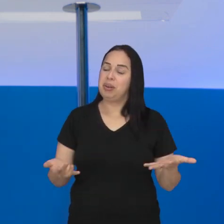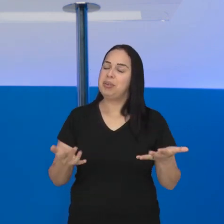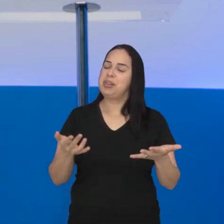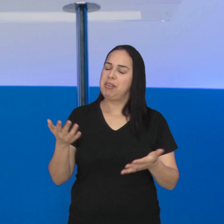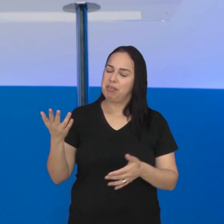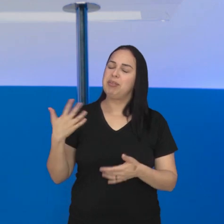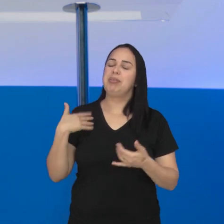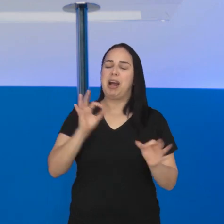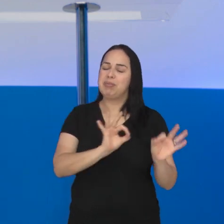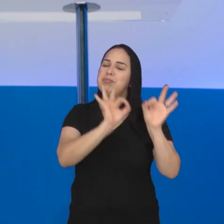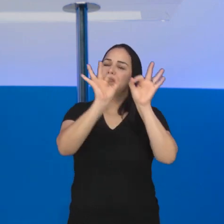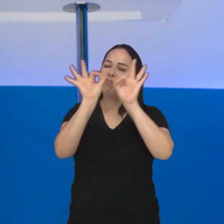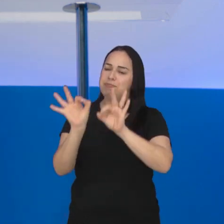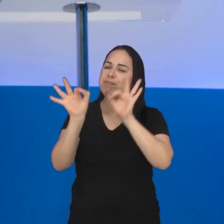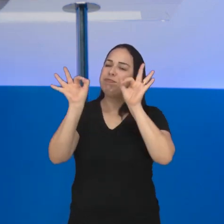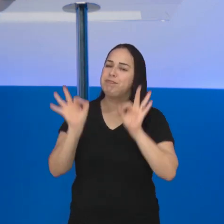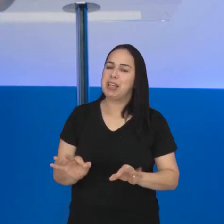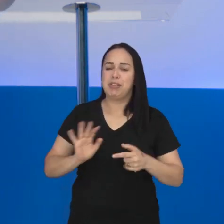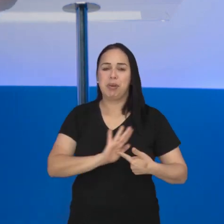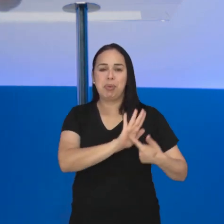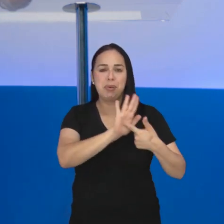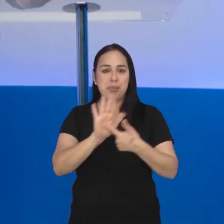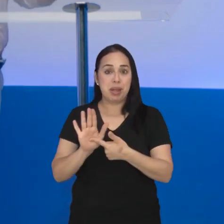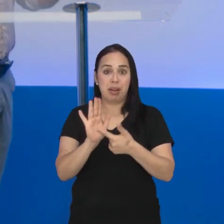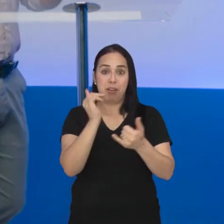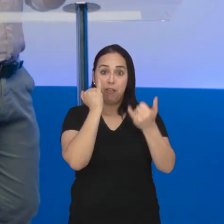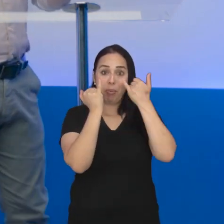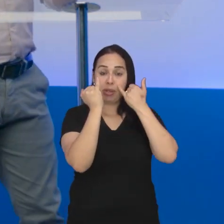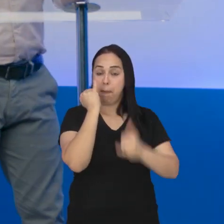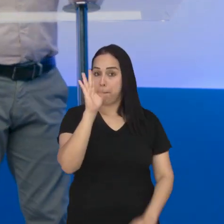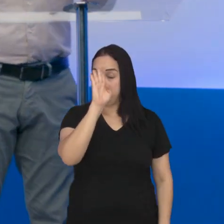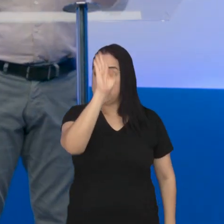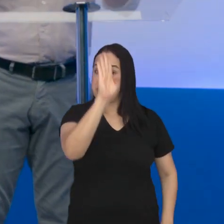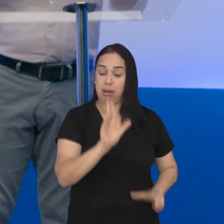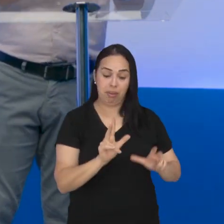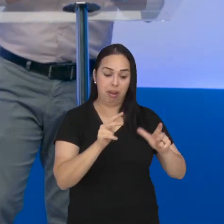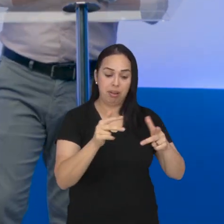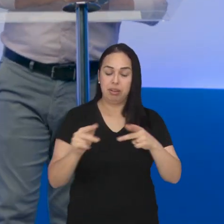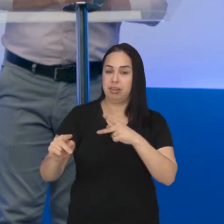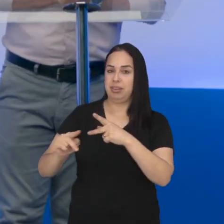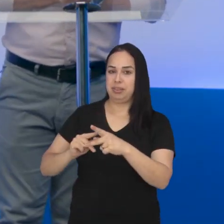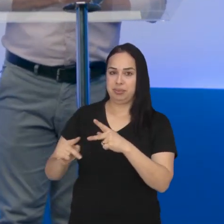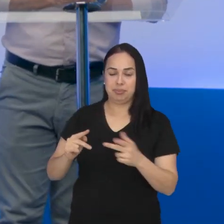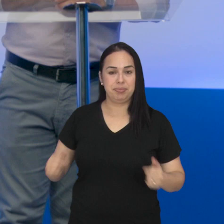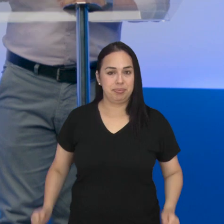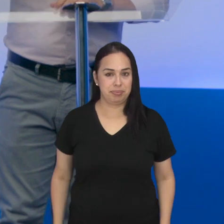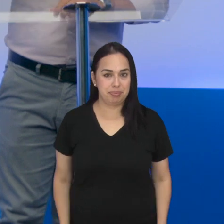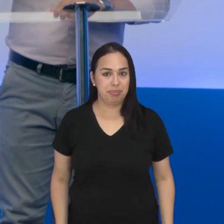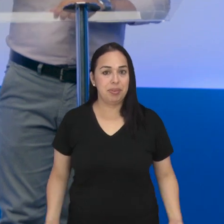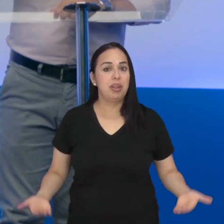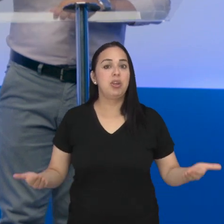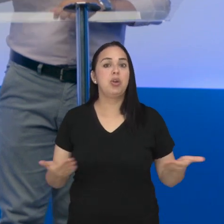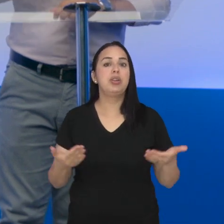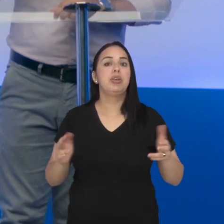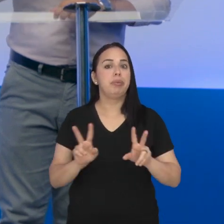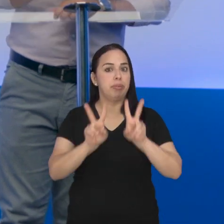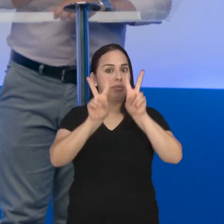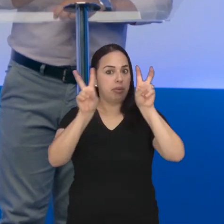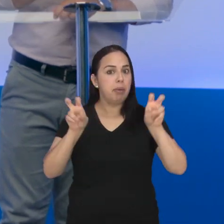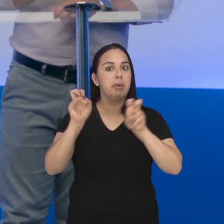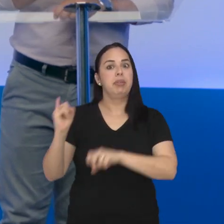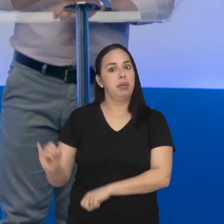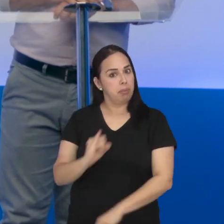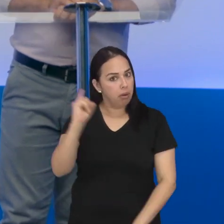lugar certo, viu? Que agora a gente mostra para você as principais notícias da Câmara e da nossa cidade. E para hoje temos assuntos